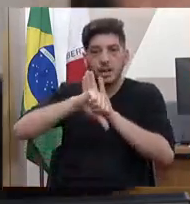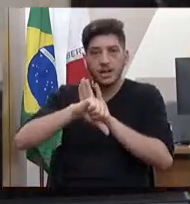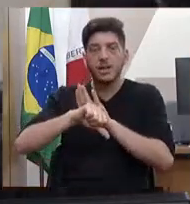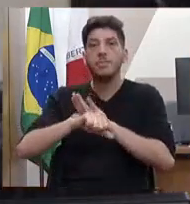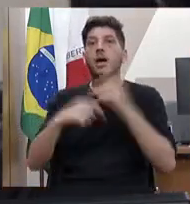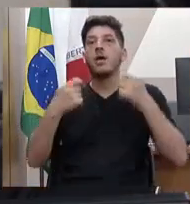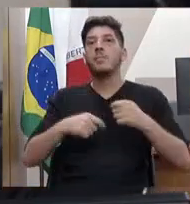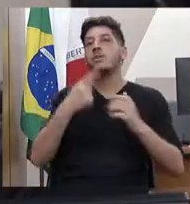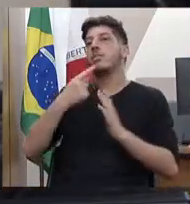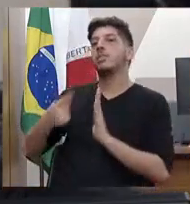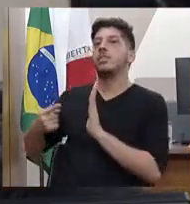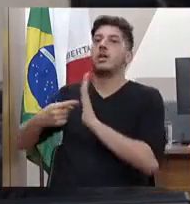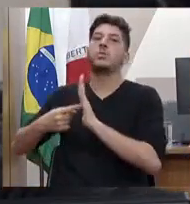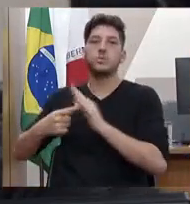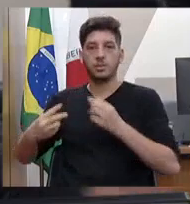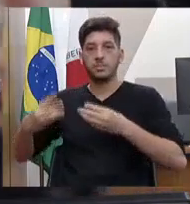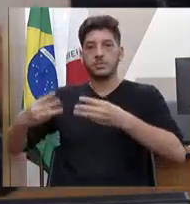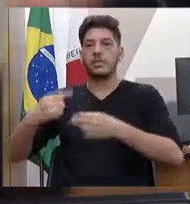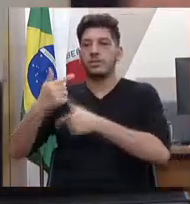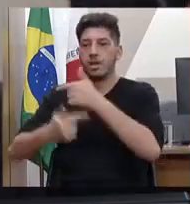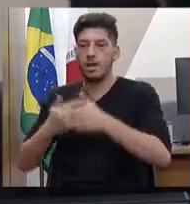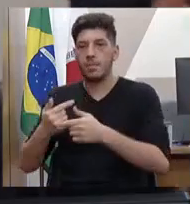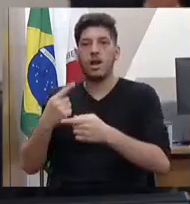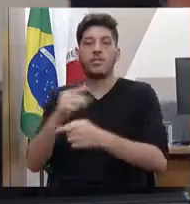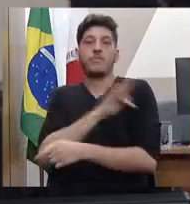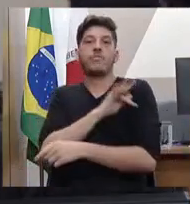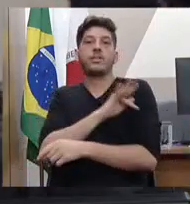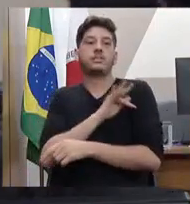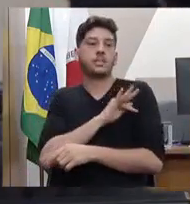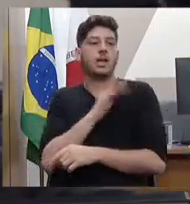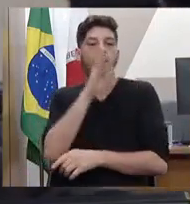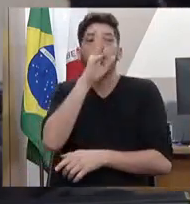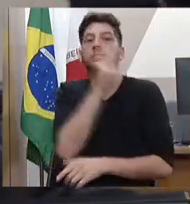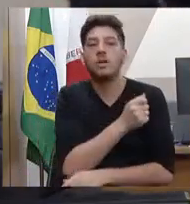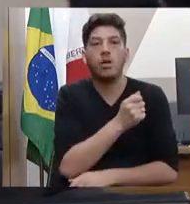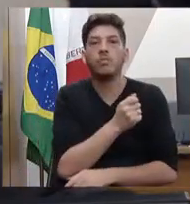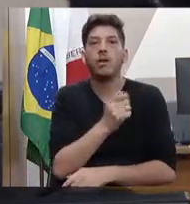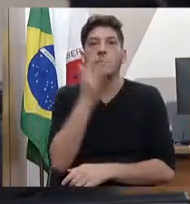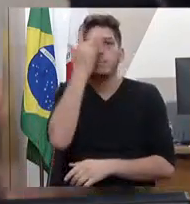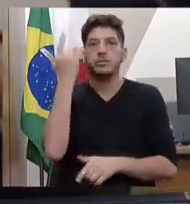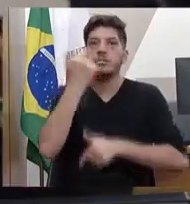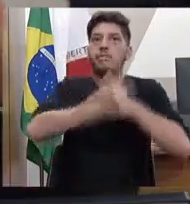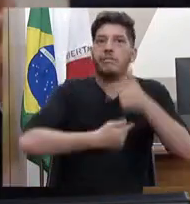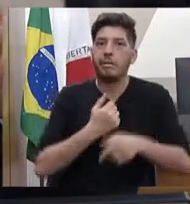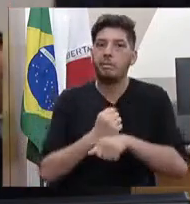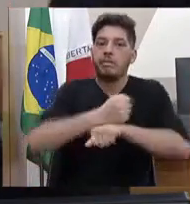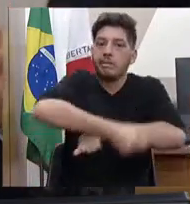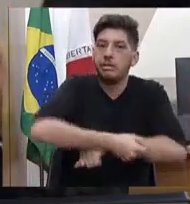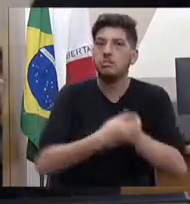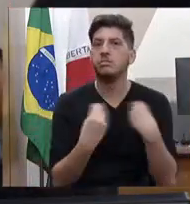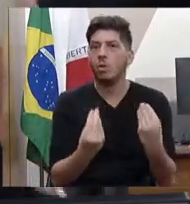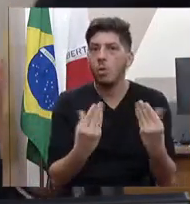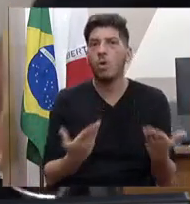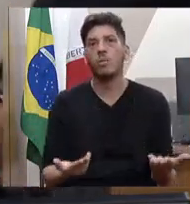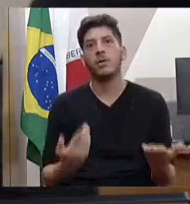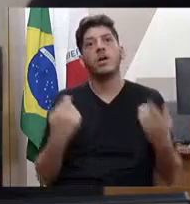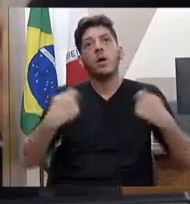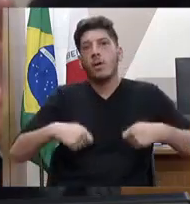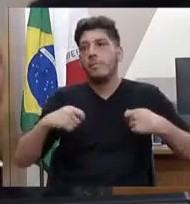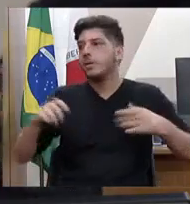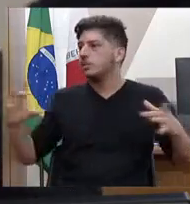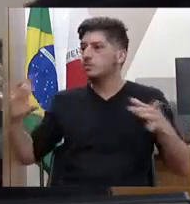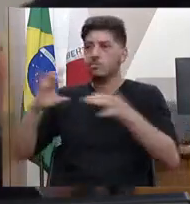fazer uma denúncia ao Ministério do Trabalho dos fiscais para ir lá resgatar trabalhador escravo eu preciso dessa energia dessas energia